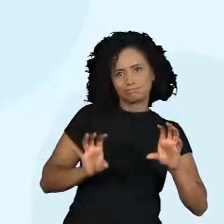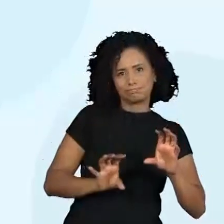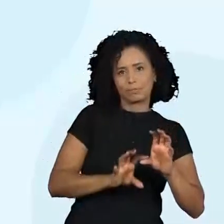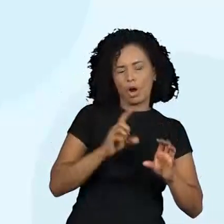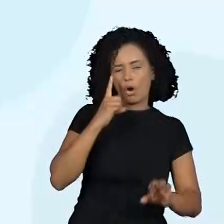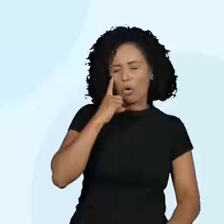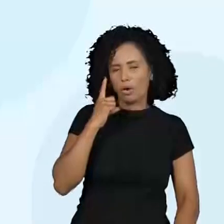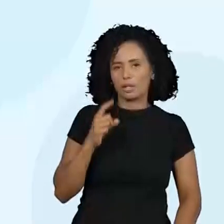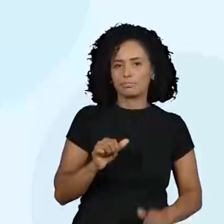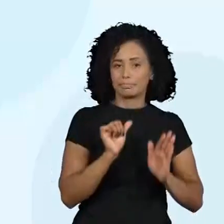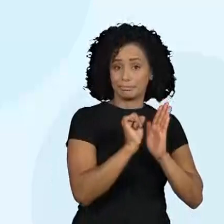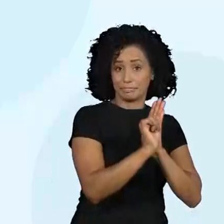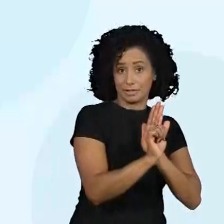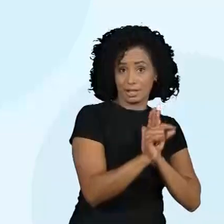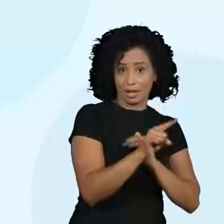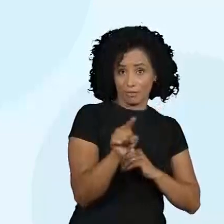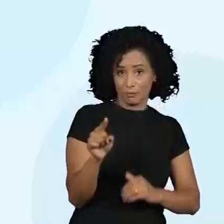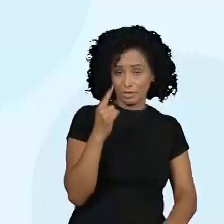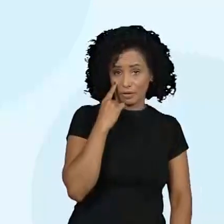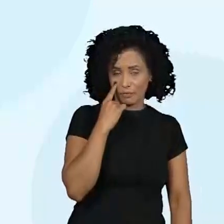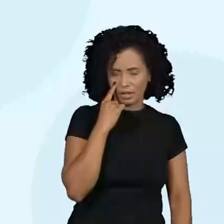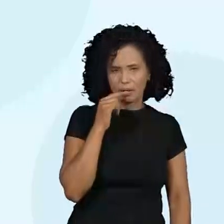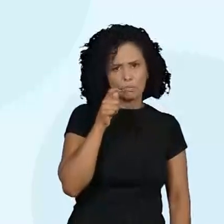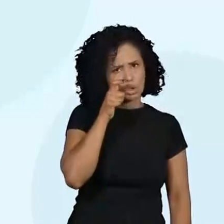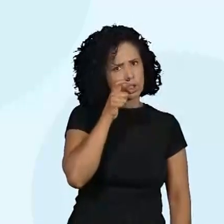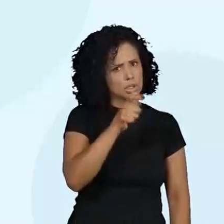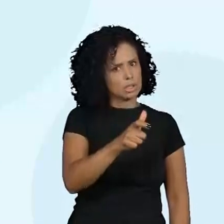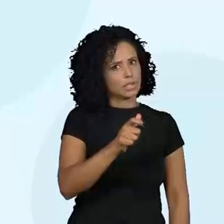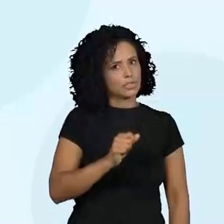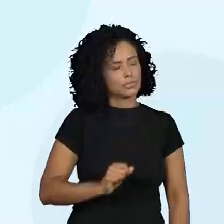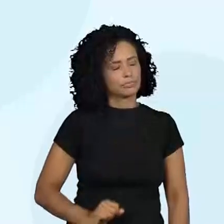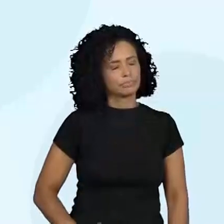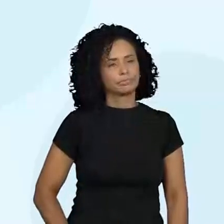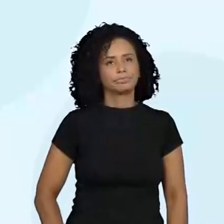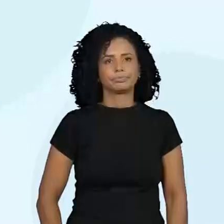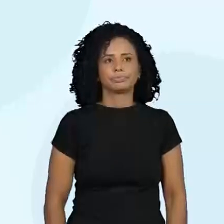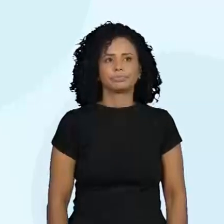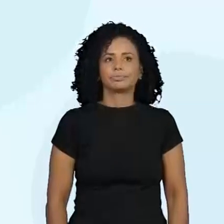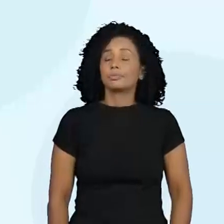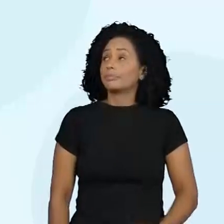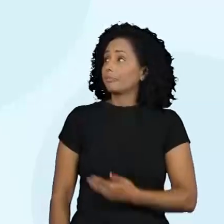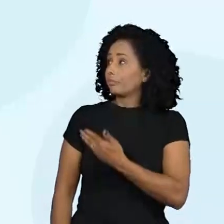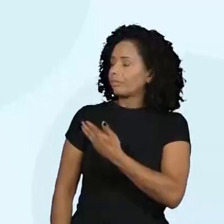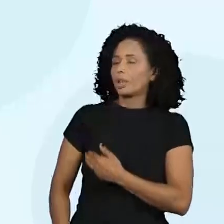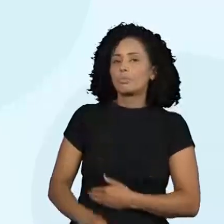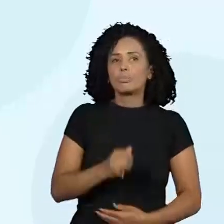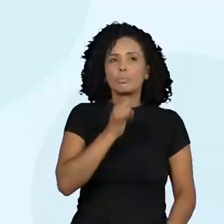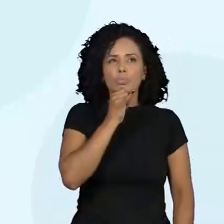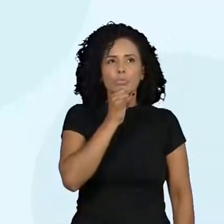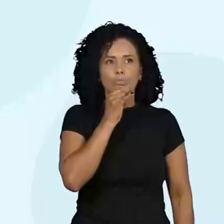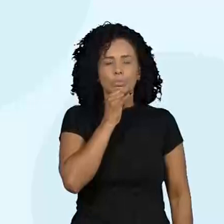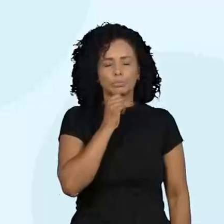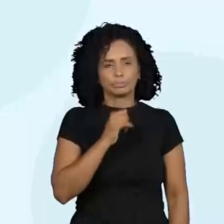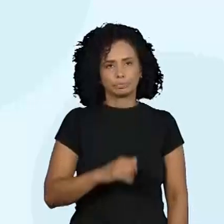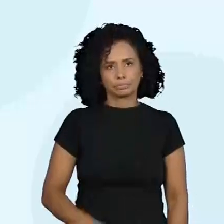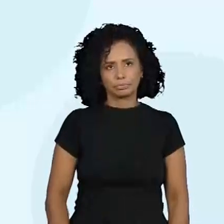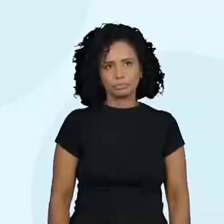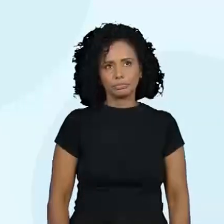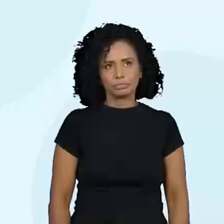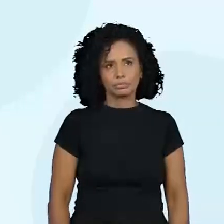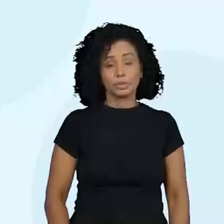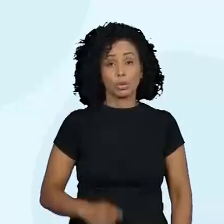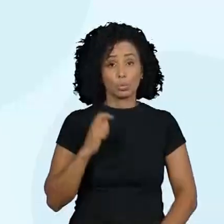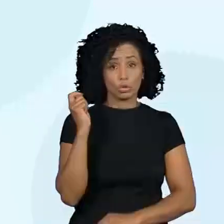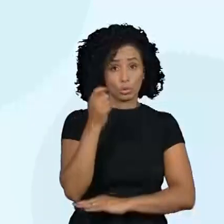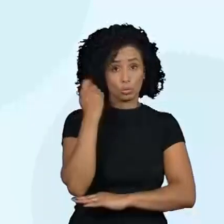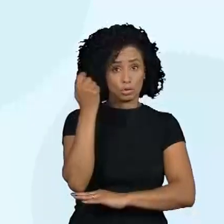aqui o marca-texto, que é bem interessante a gente colocar isso aqui. Olha, então aqui fala que no Rio Grande